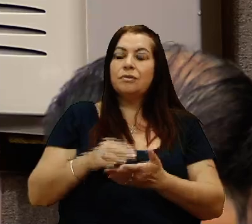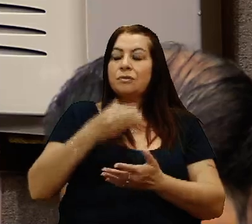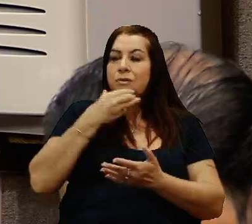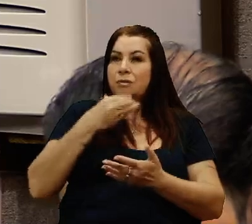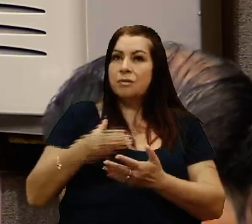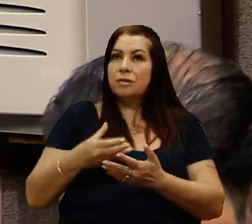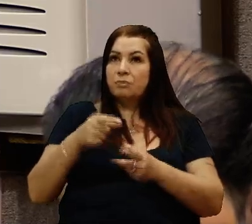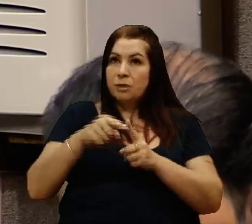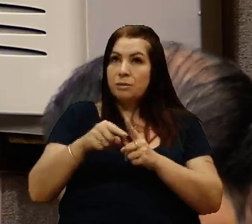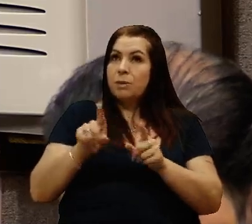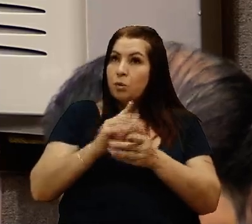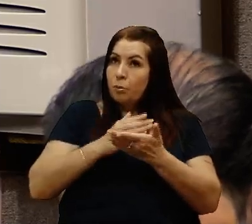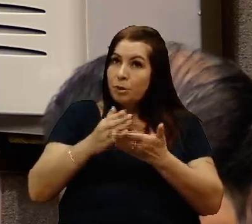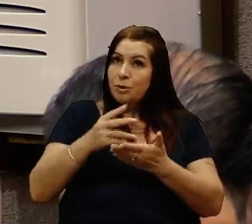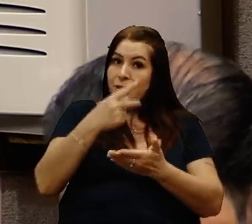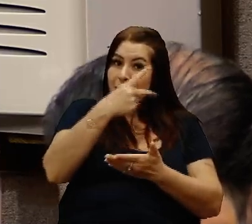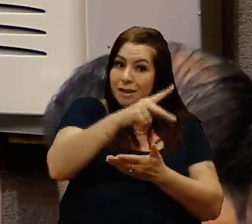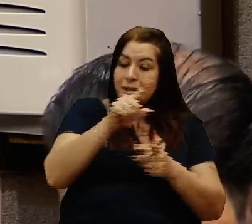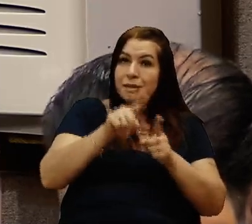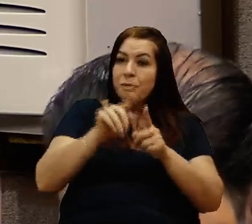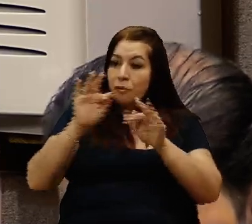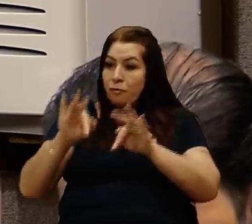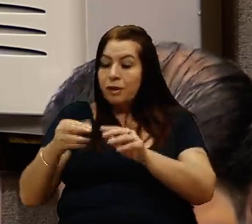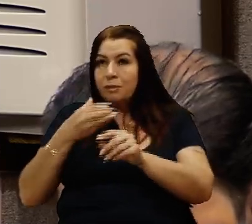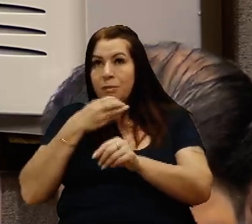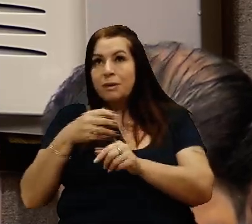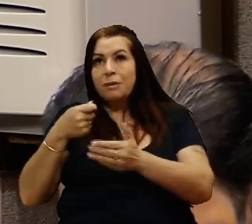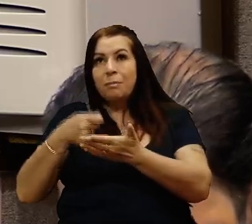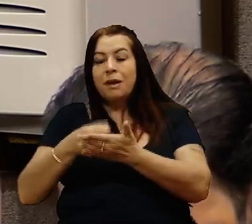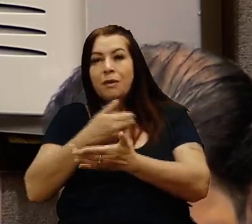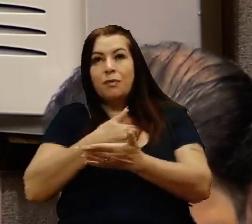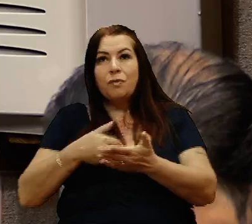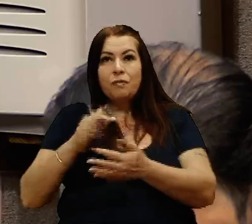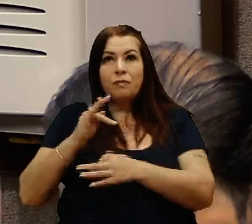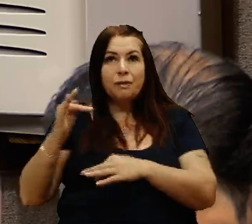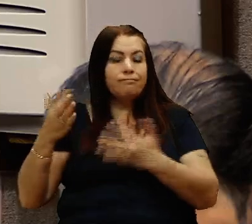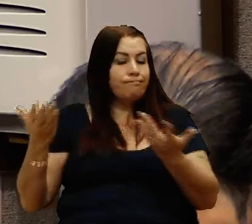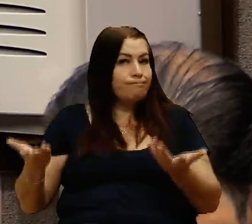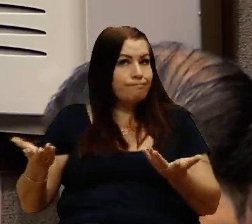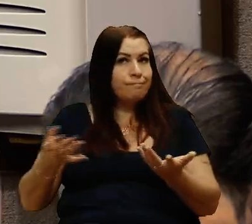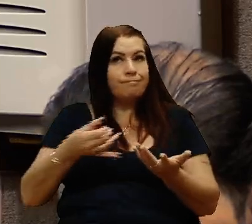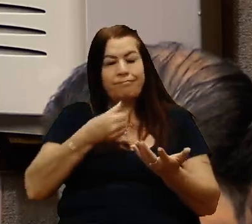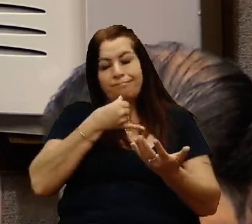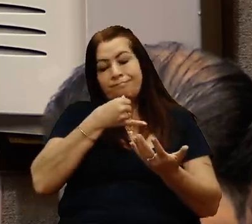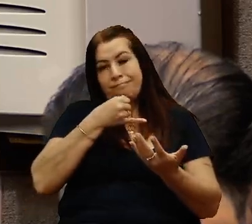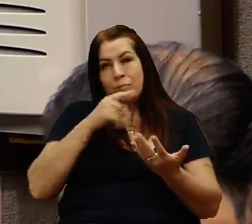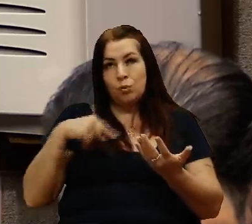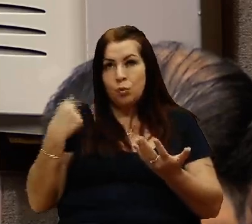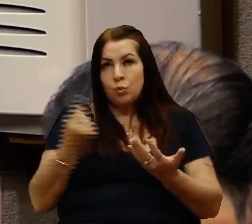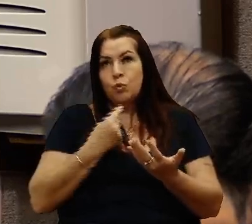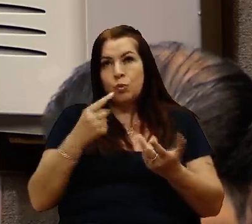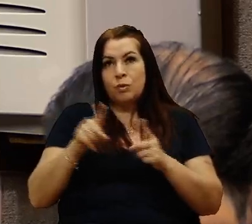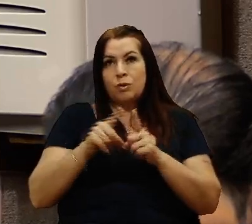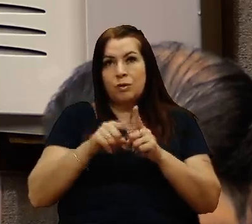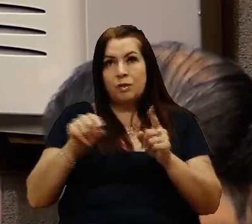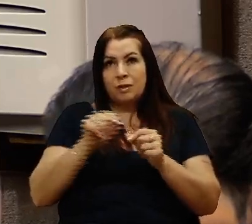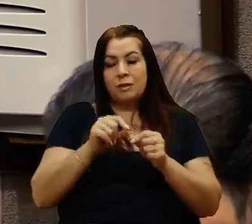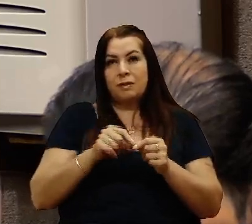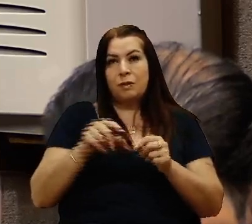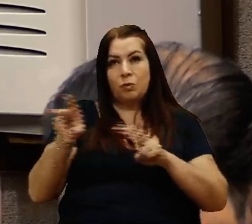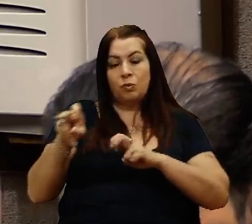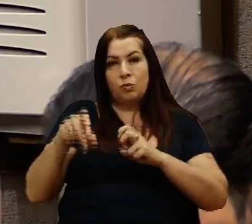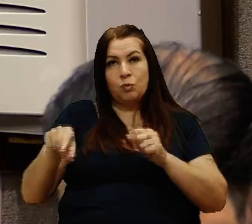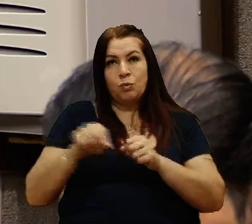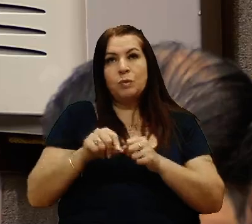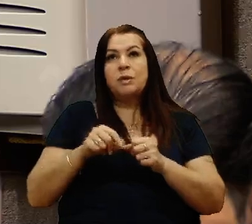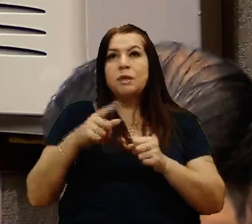pagando a deles e agora no final de dezembro vão pagar a do governo federal. Então, é triste isso. Nós aqui vivemos a agricultura e hoje eu fui lá para o